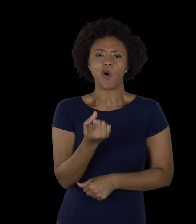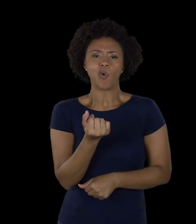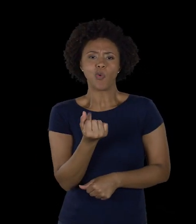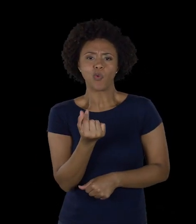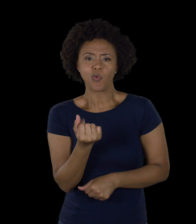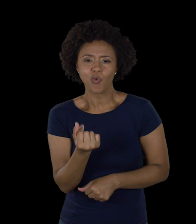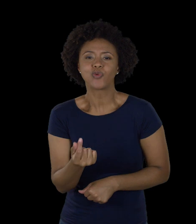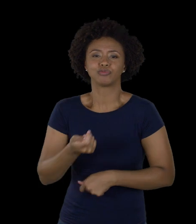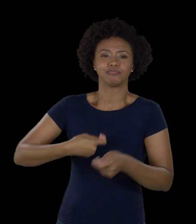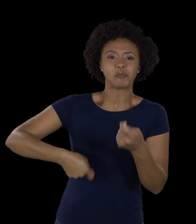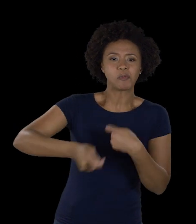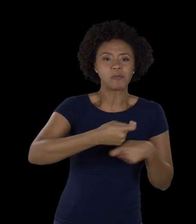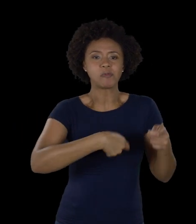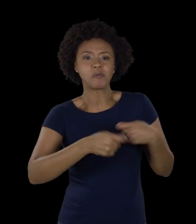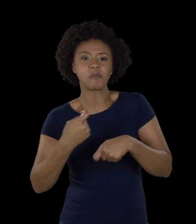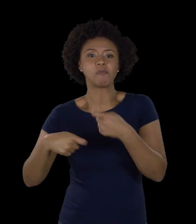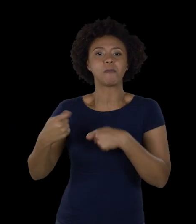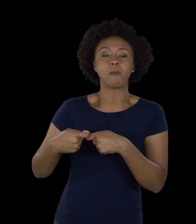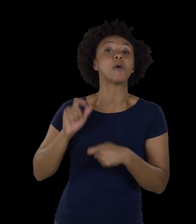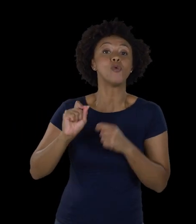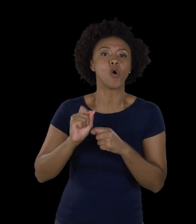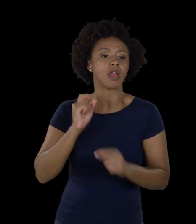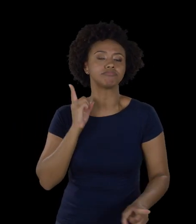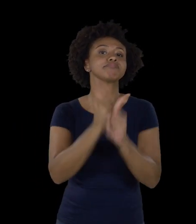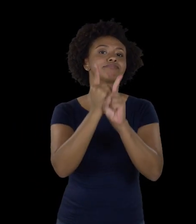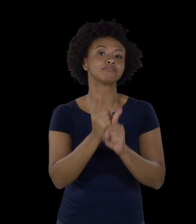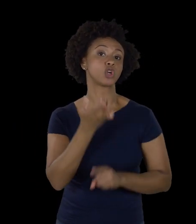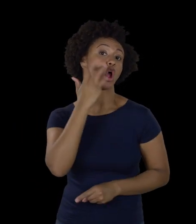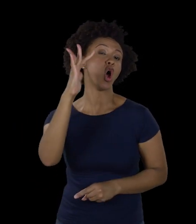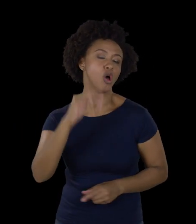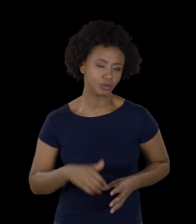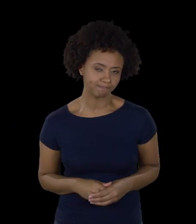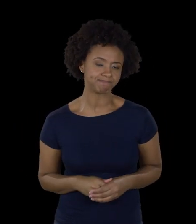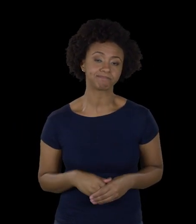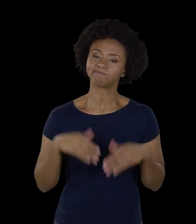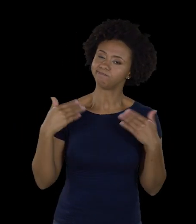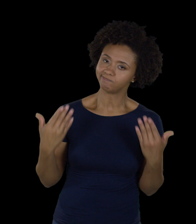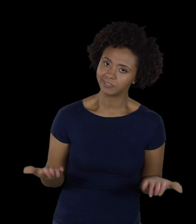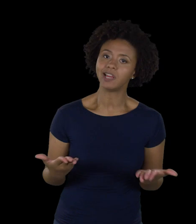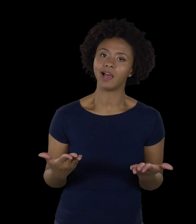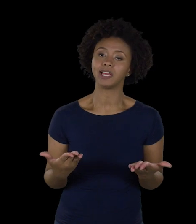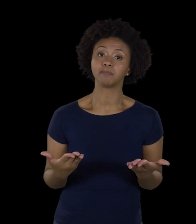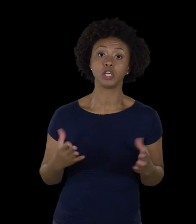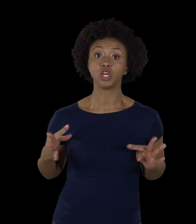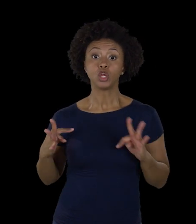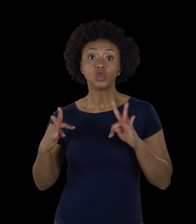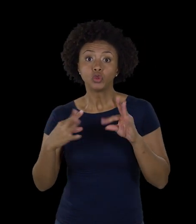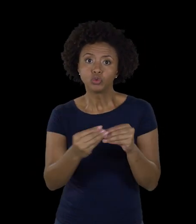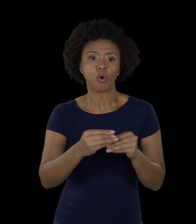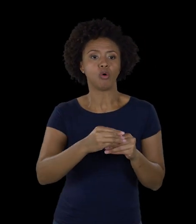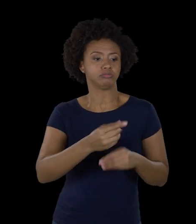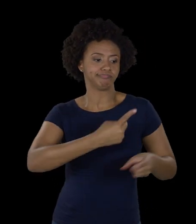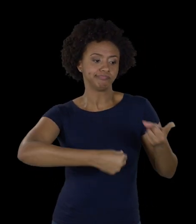e as primeiras jazidas, quando são descobertas, fazem com que toda a configuração da colônia se